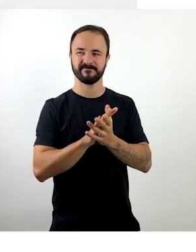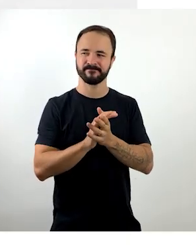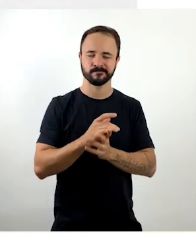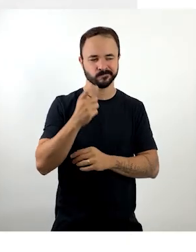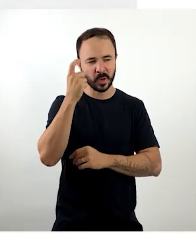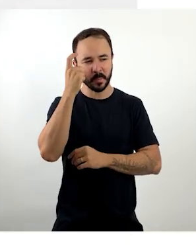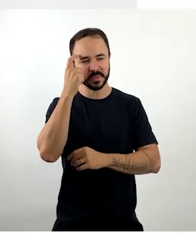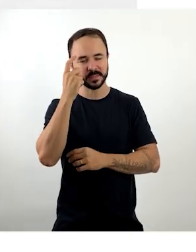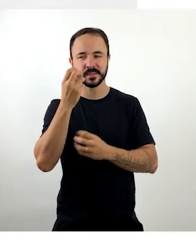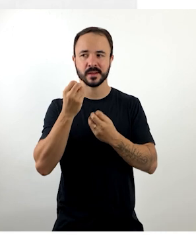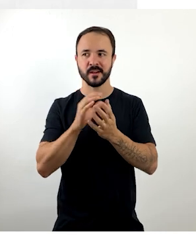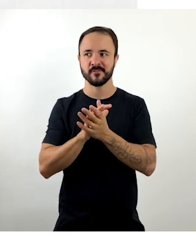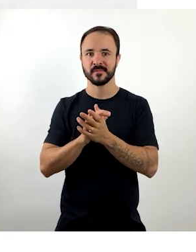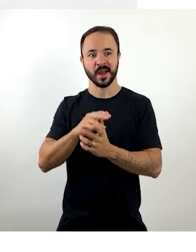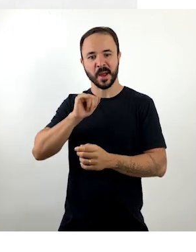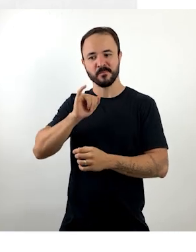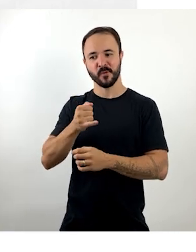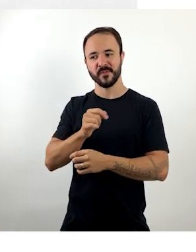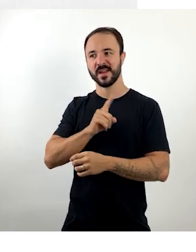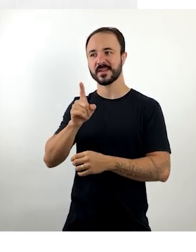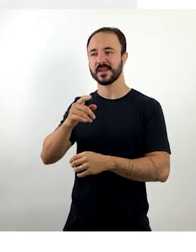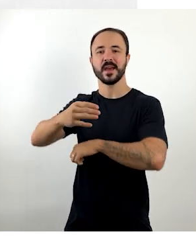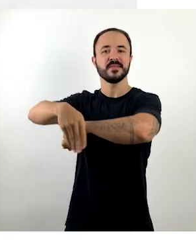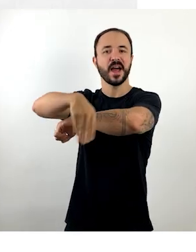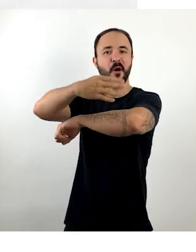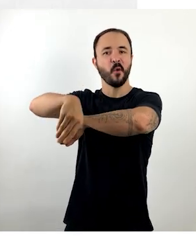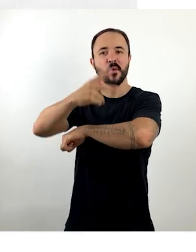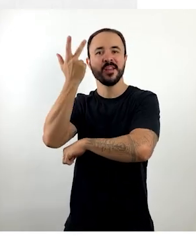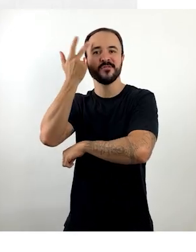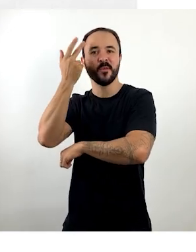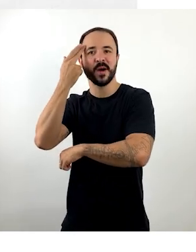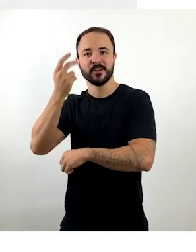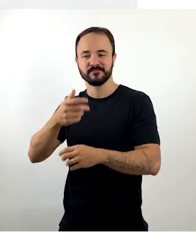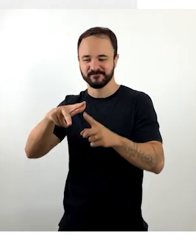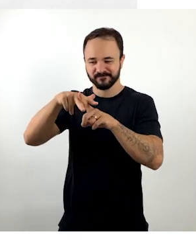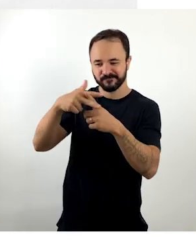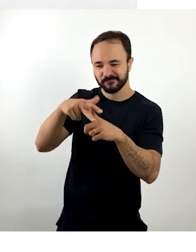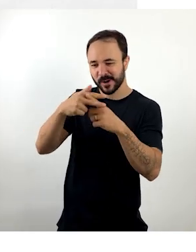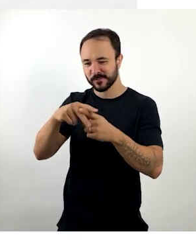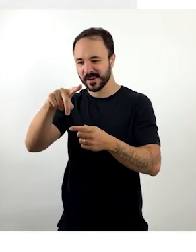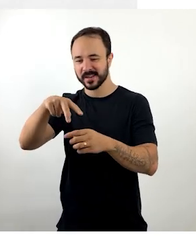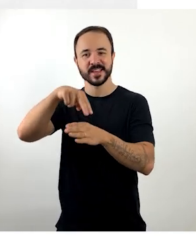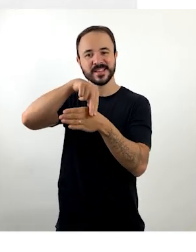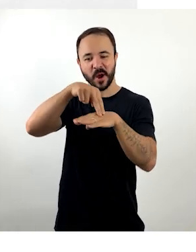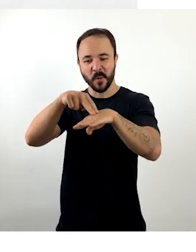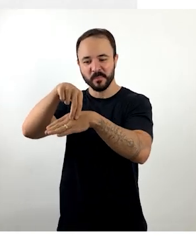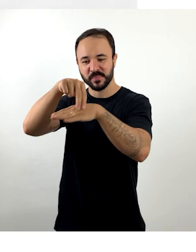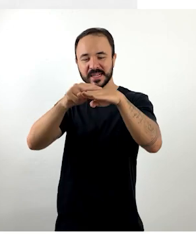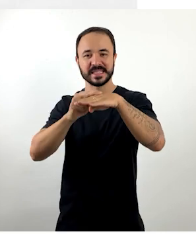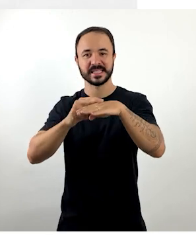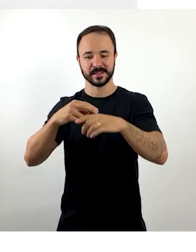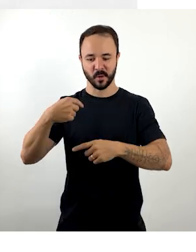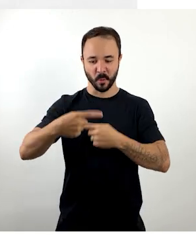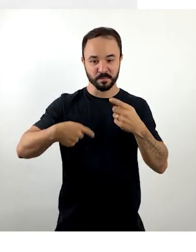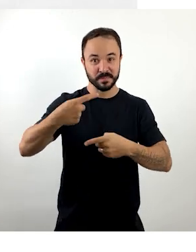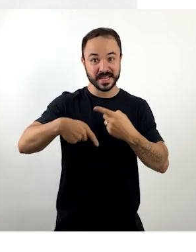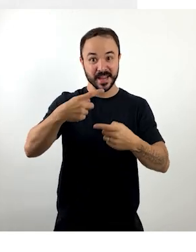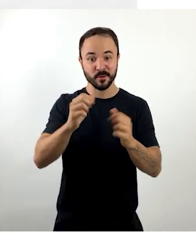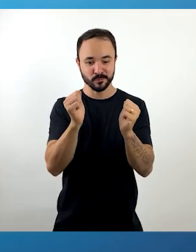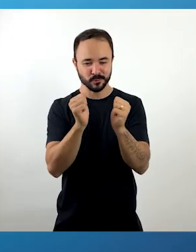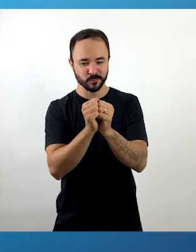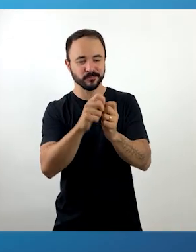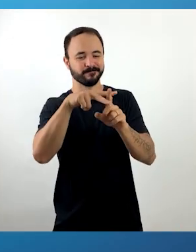precisamente lá no estado da Califórnia né nos Estados Unidos iniciaram as primeiras atividades aí e ao